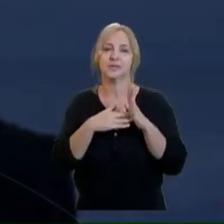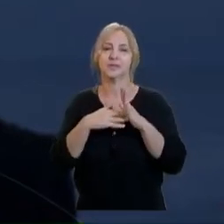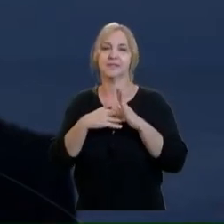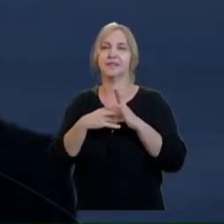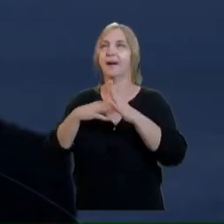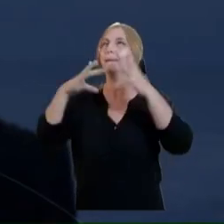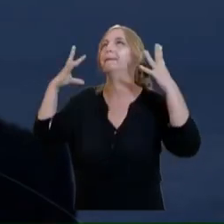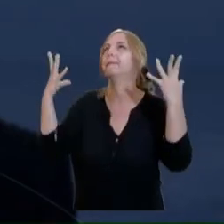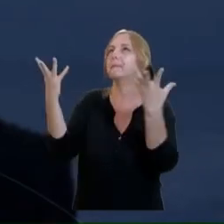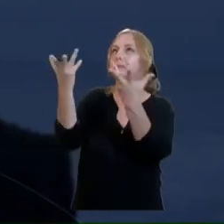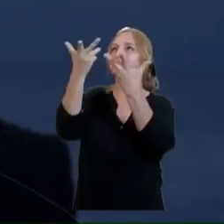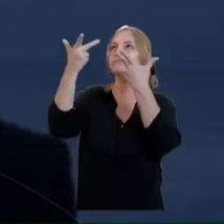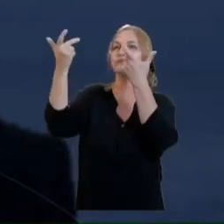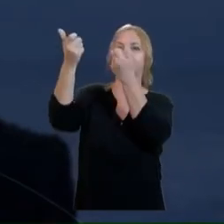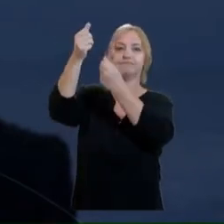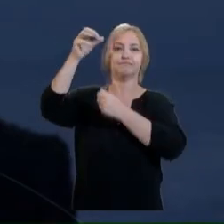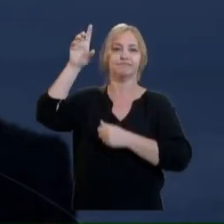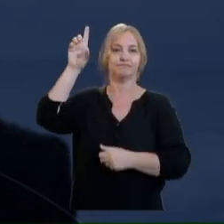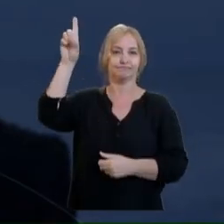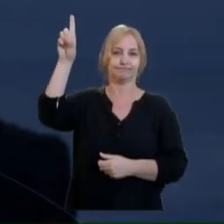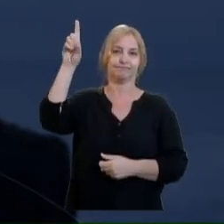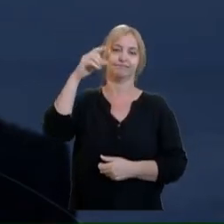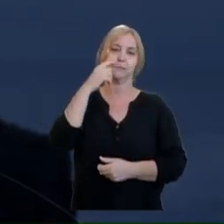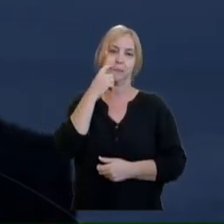toda a plenitude de Deus.